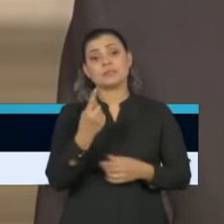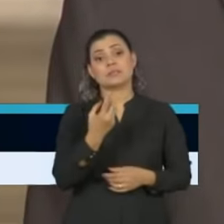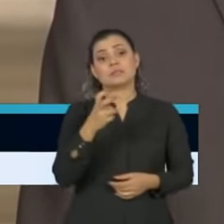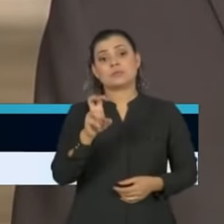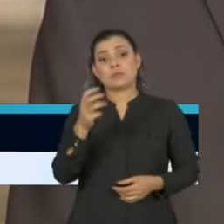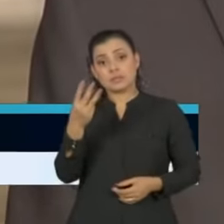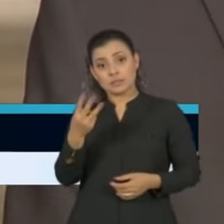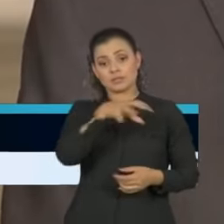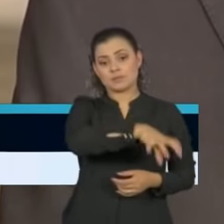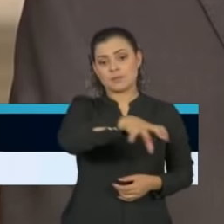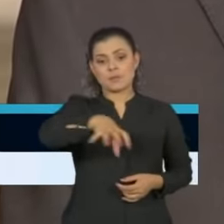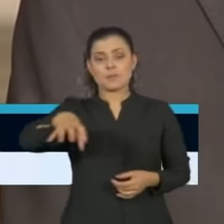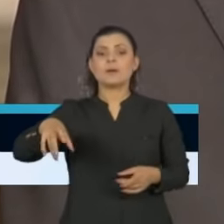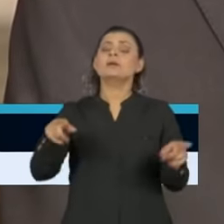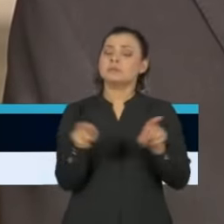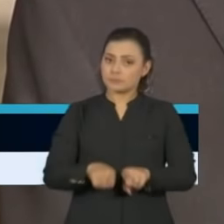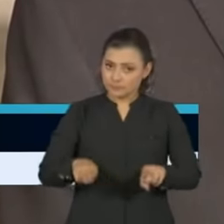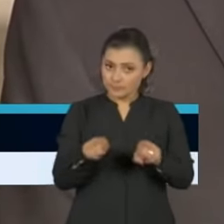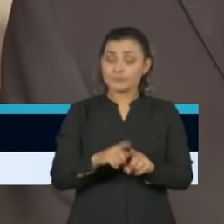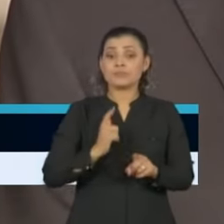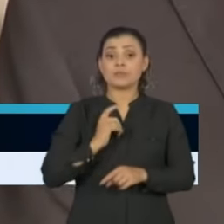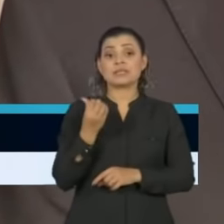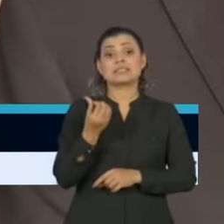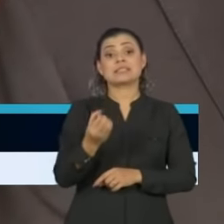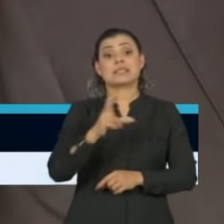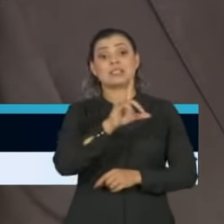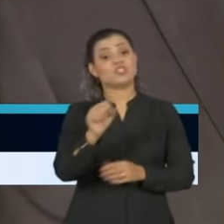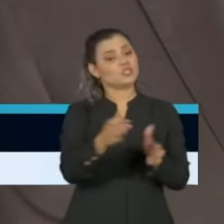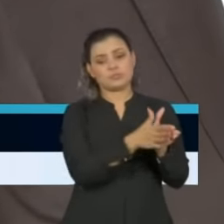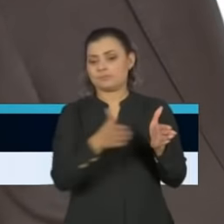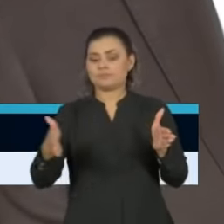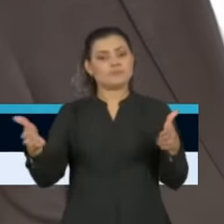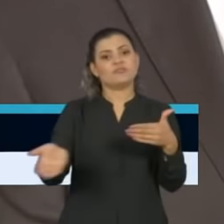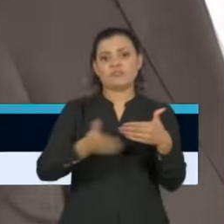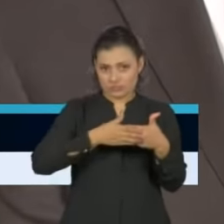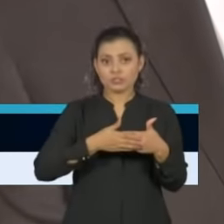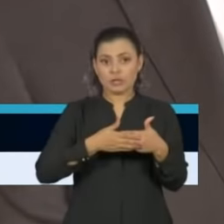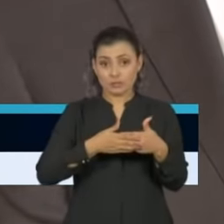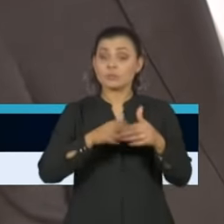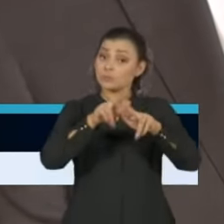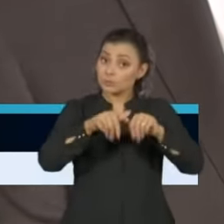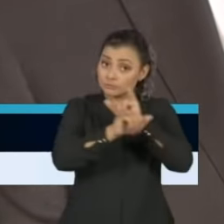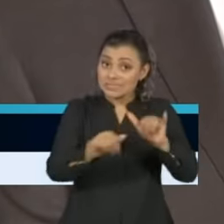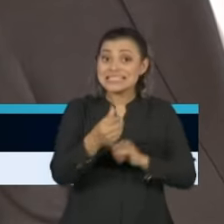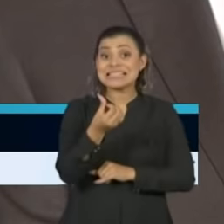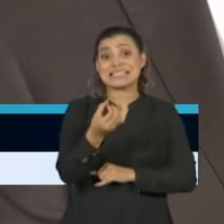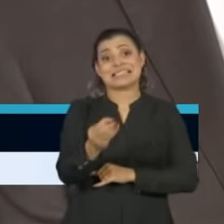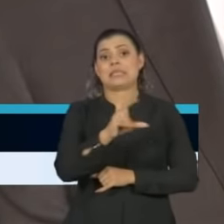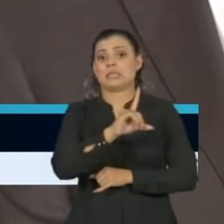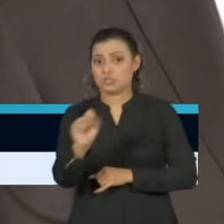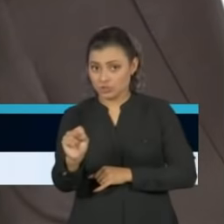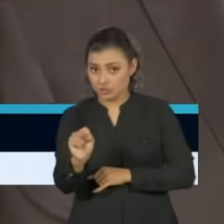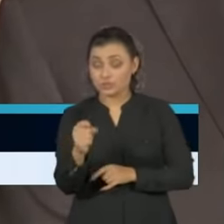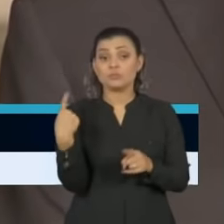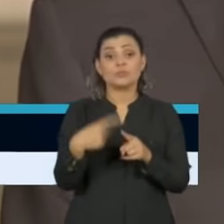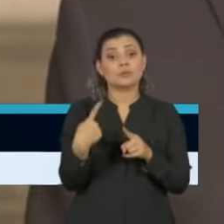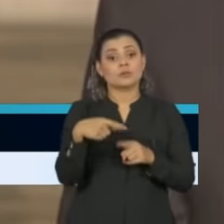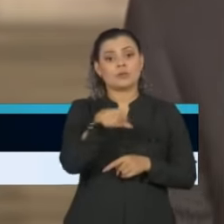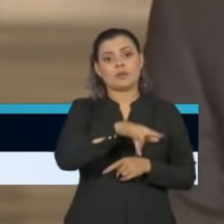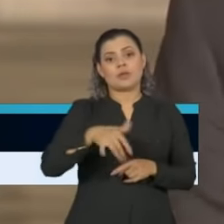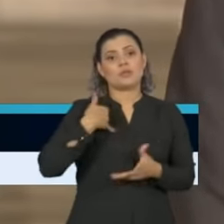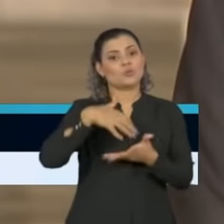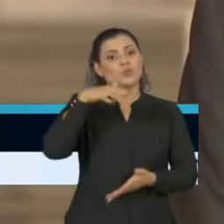centros é realizada, e por 60 dias. Neste caso, repito, são 60 dias, dado que este é o segmento